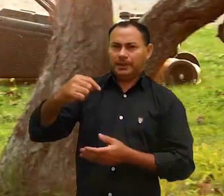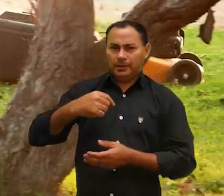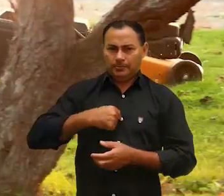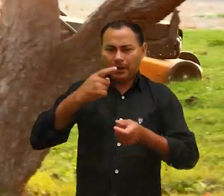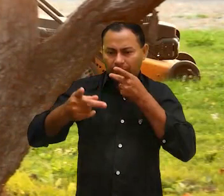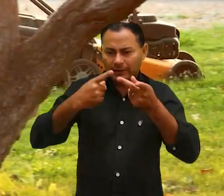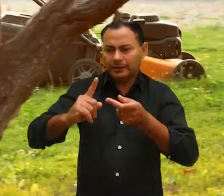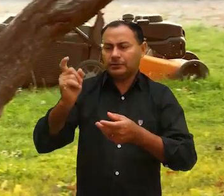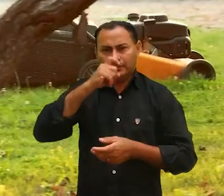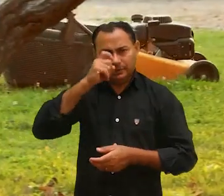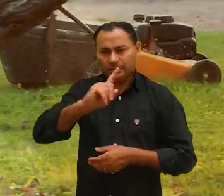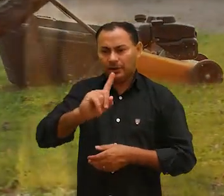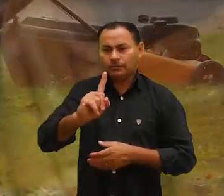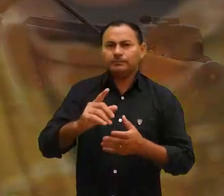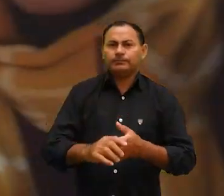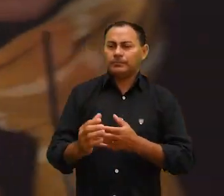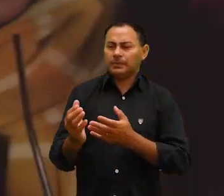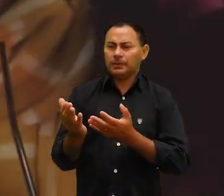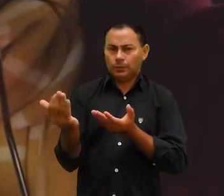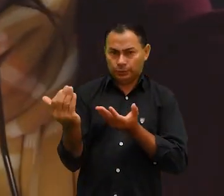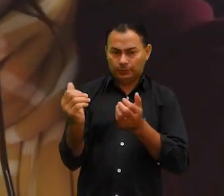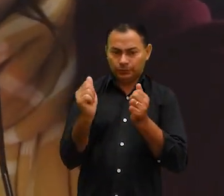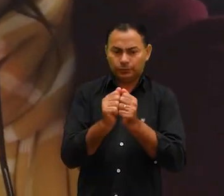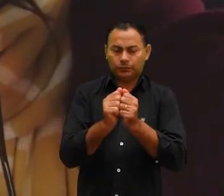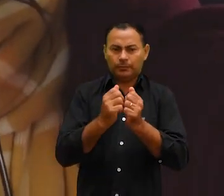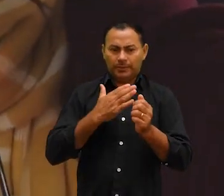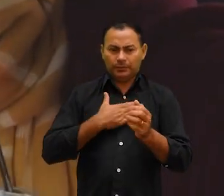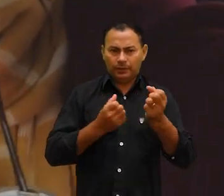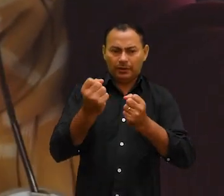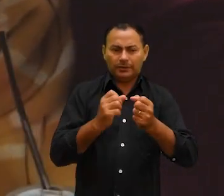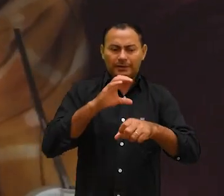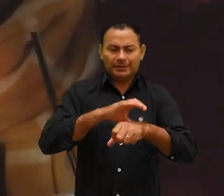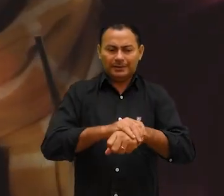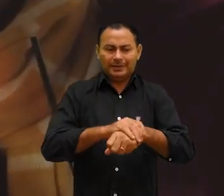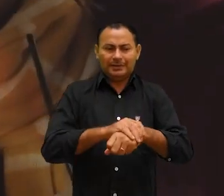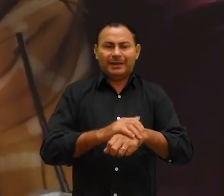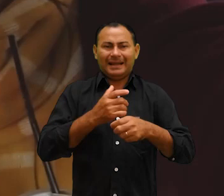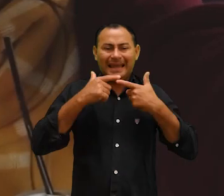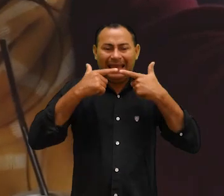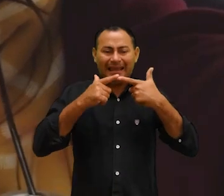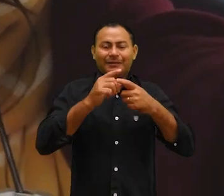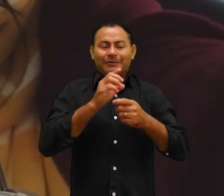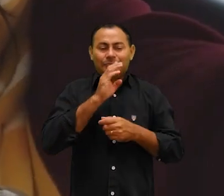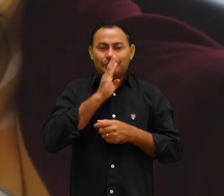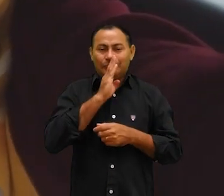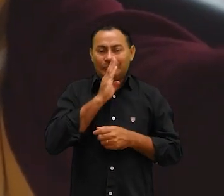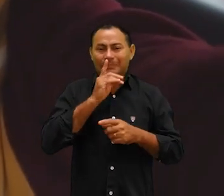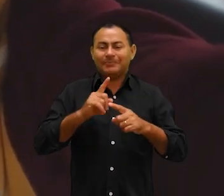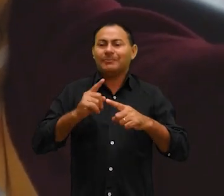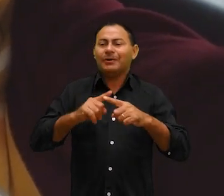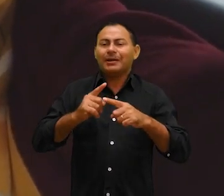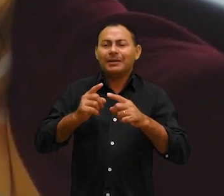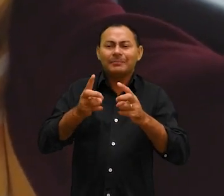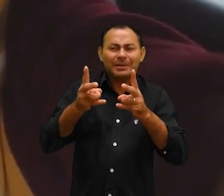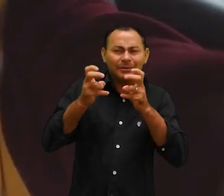o que eu falei não era mentira. Os jovens que estavam comigo no carro se seguraram para não gargalharem na frente do policial,